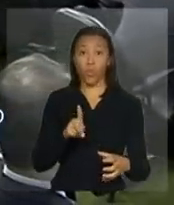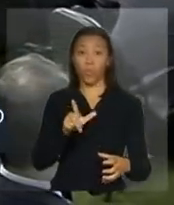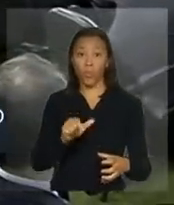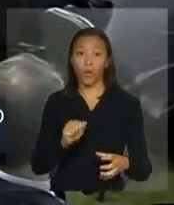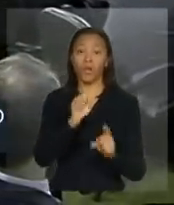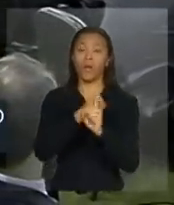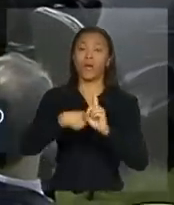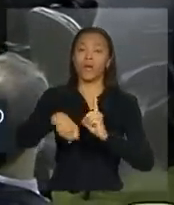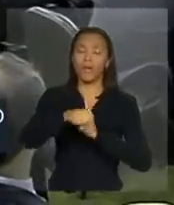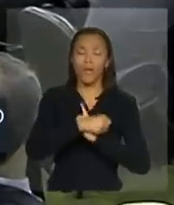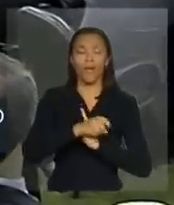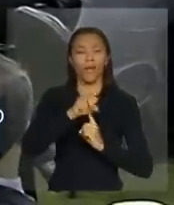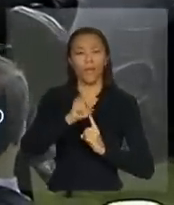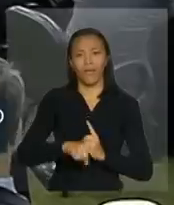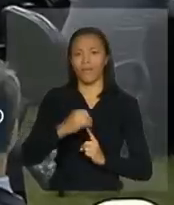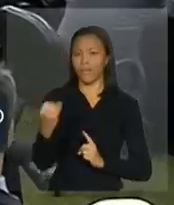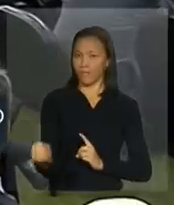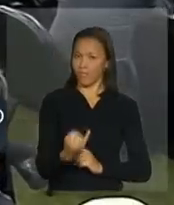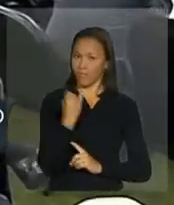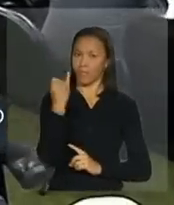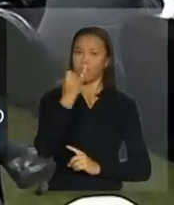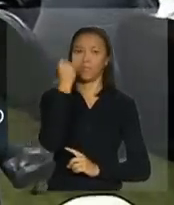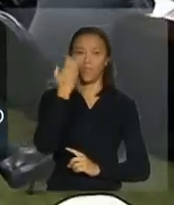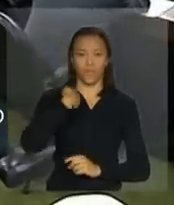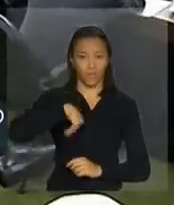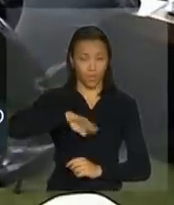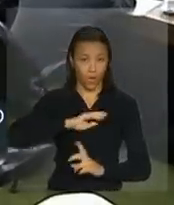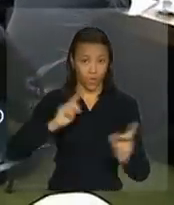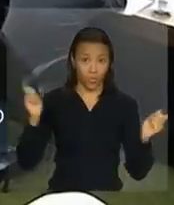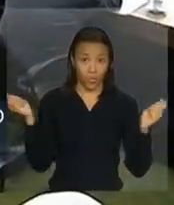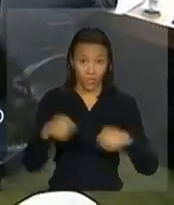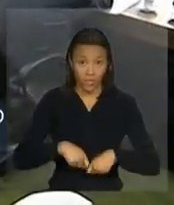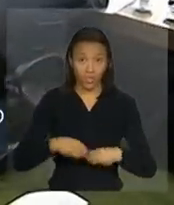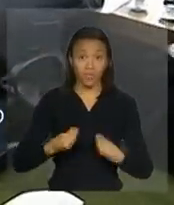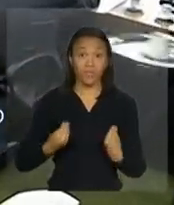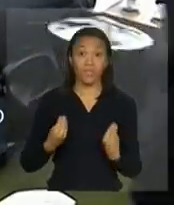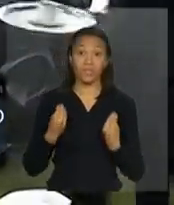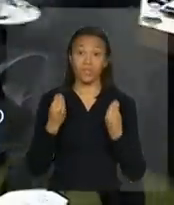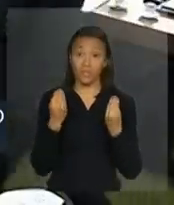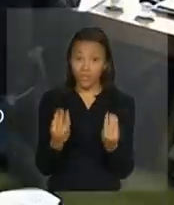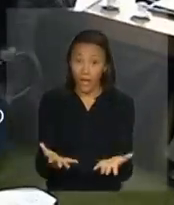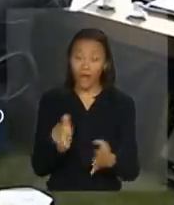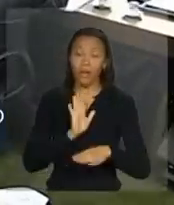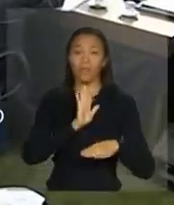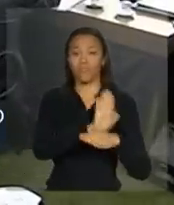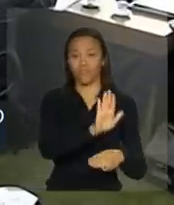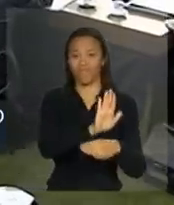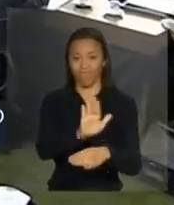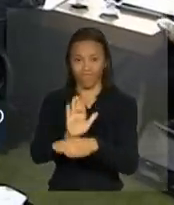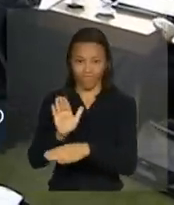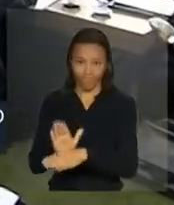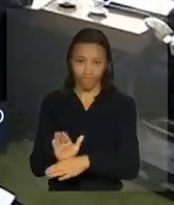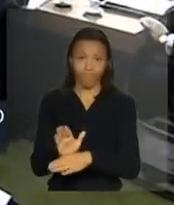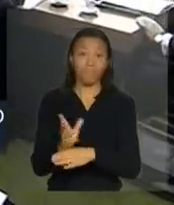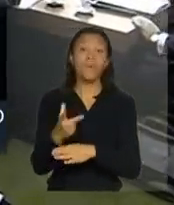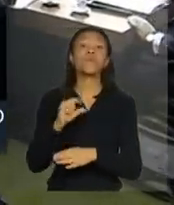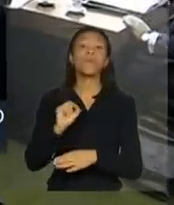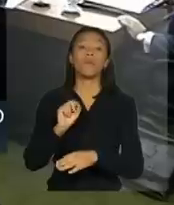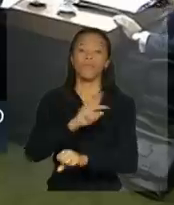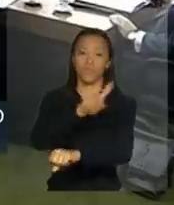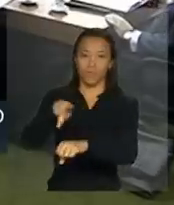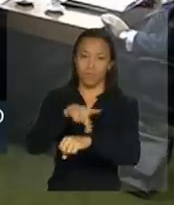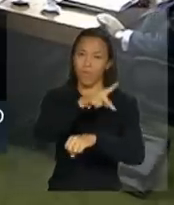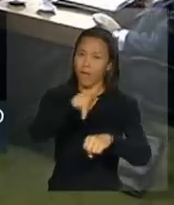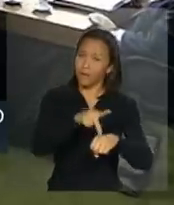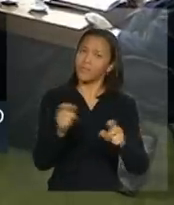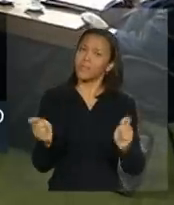elemento fundamental para que nós possamos dar a nossa contribuição para os países